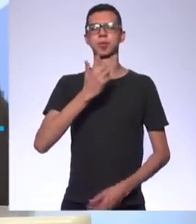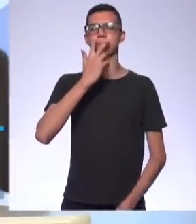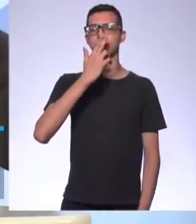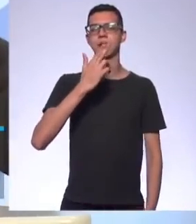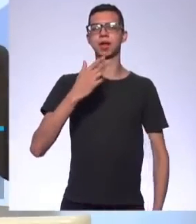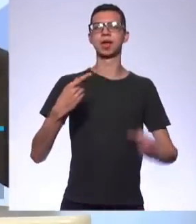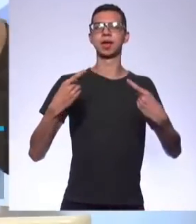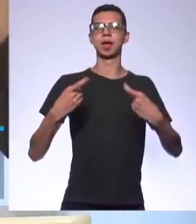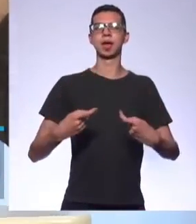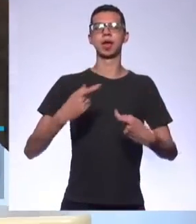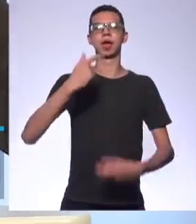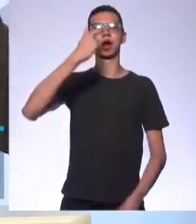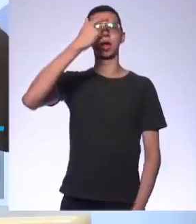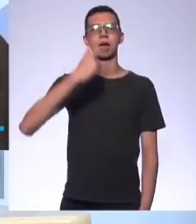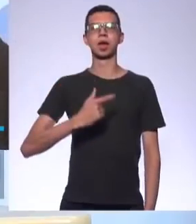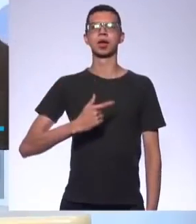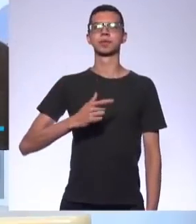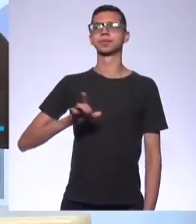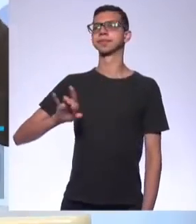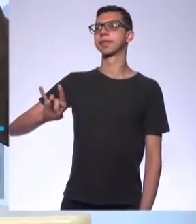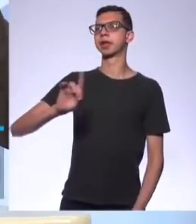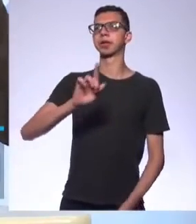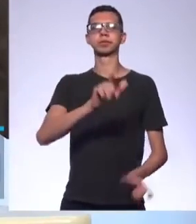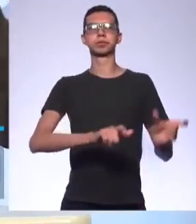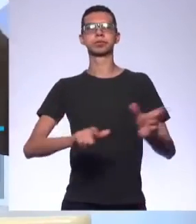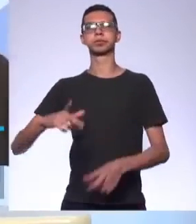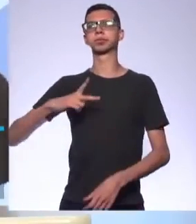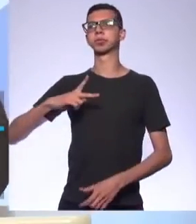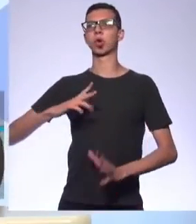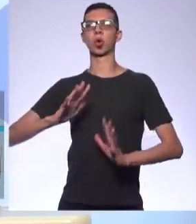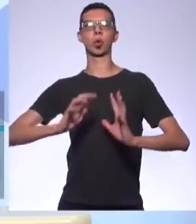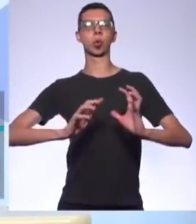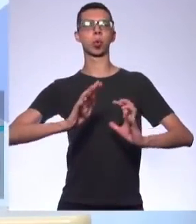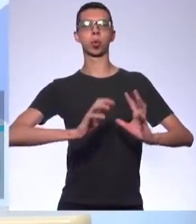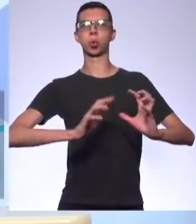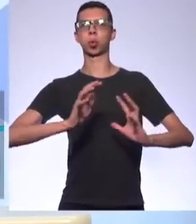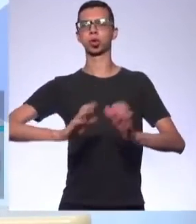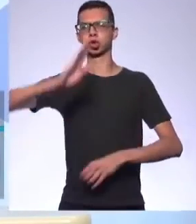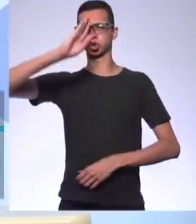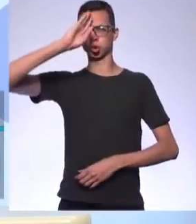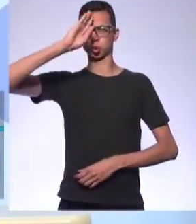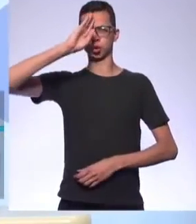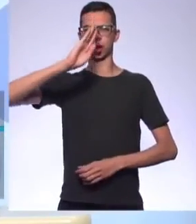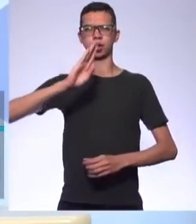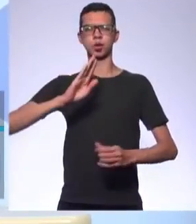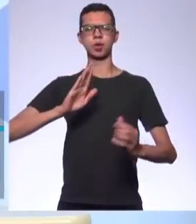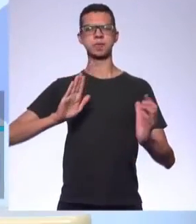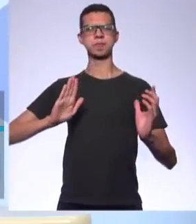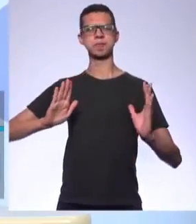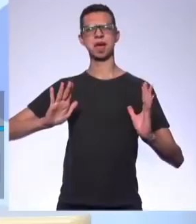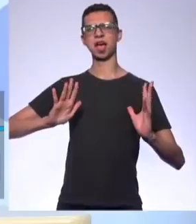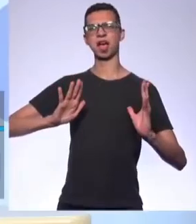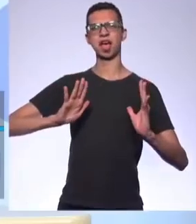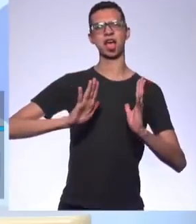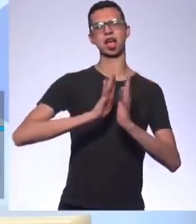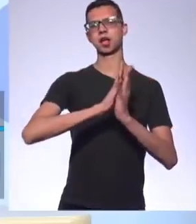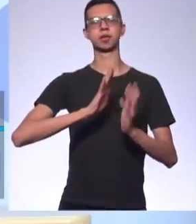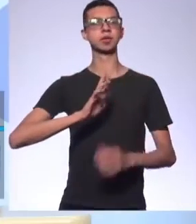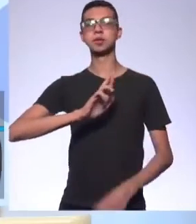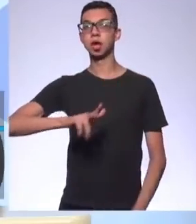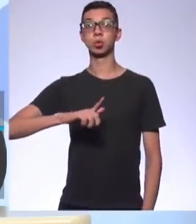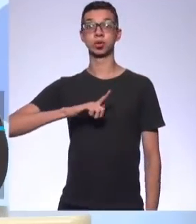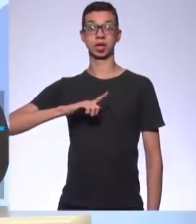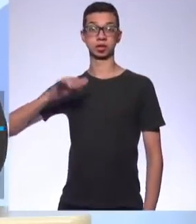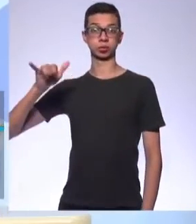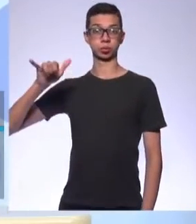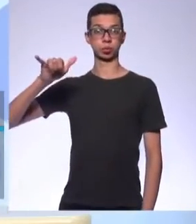pessoal, de conflitos de falanges de soldados, mas agora você tem o avião, você tem as